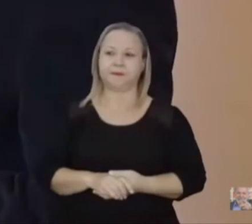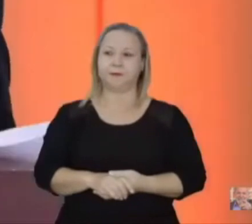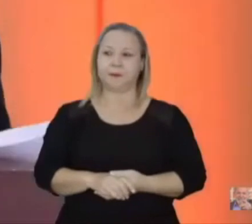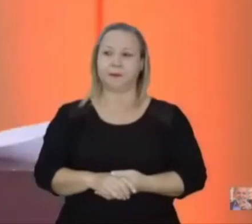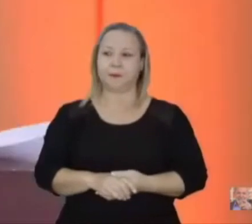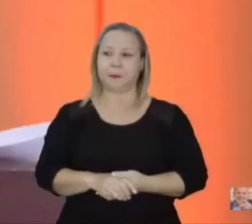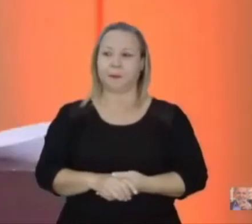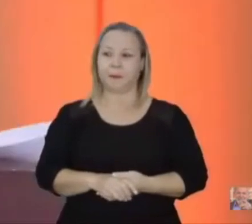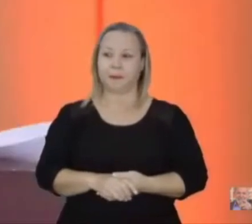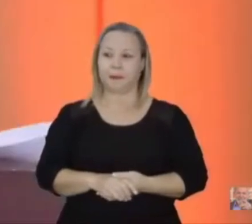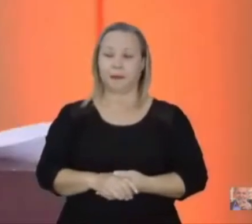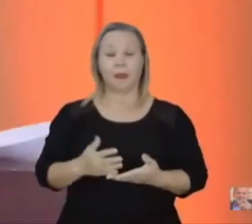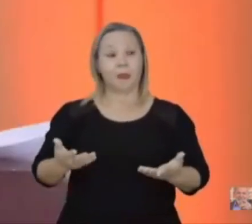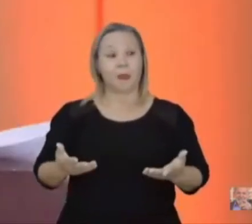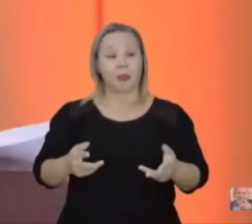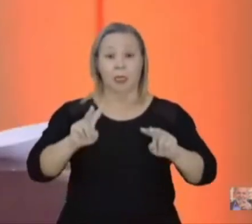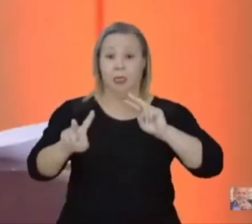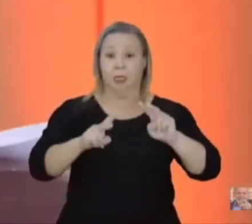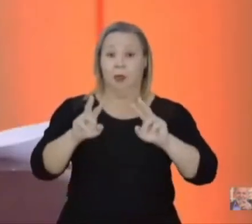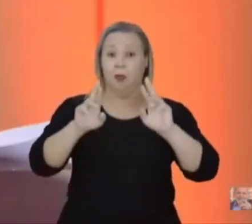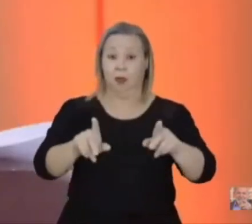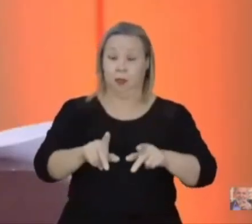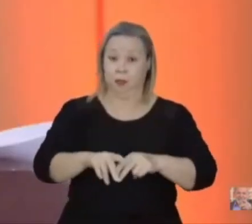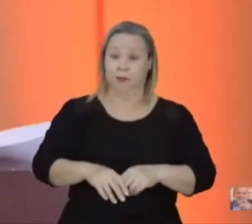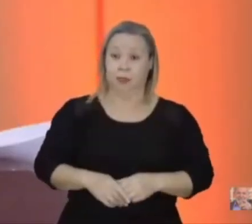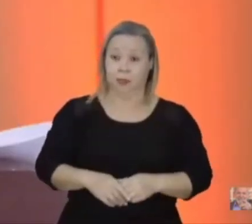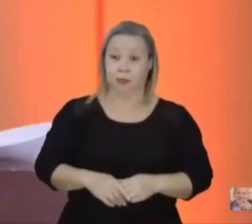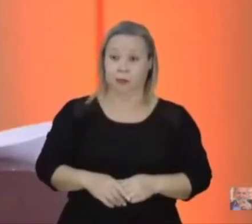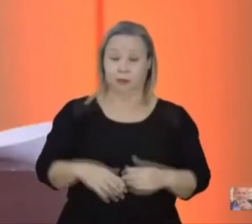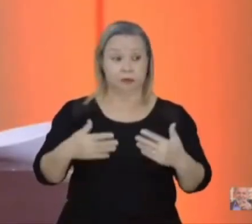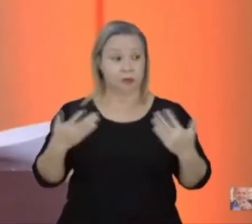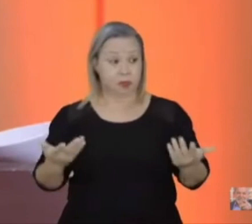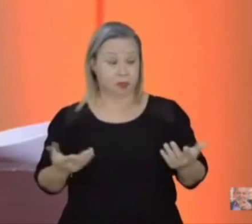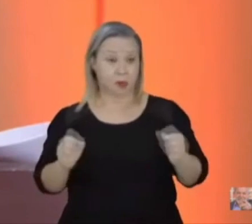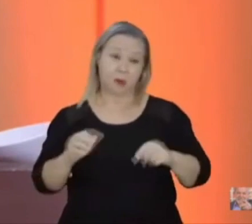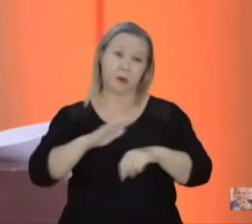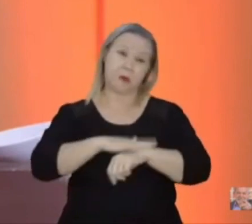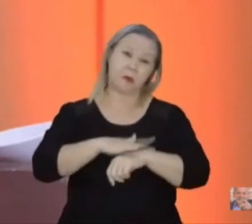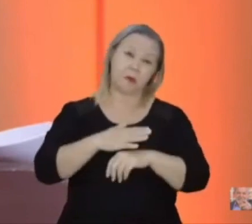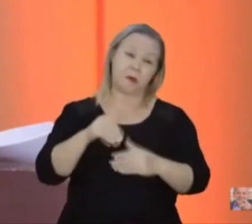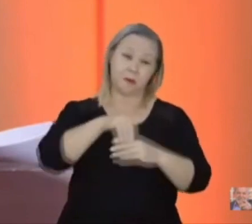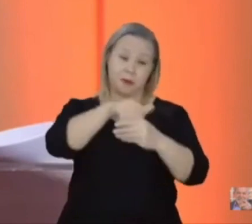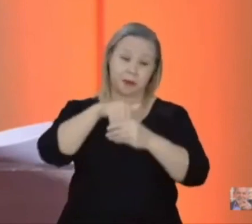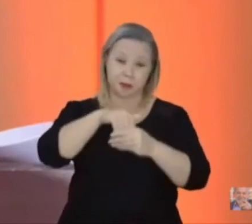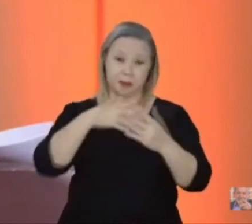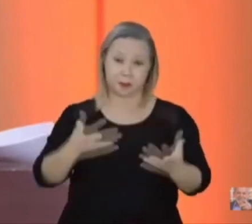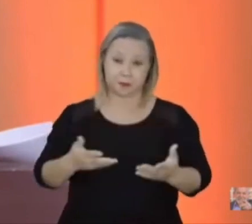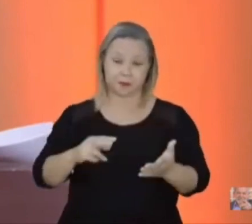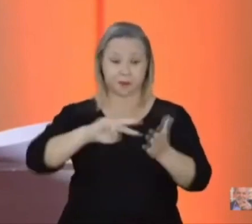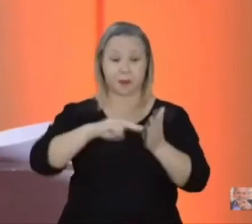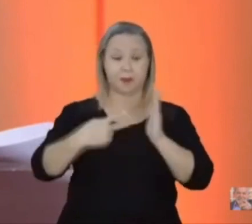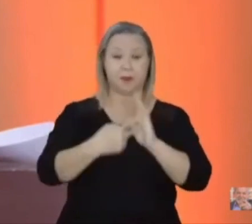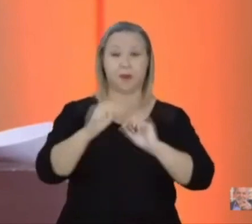ter visão diferente sobre tal ou qual momento eleitoral, isso não significa que você está mudando de